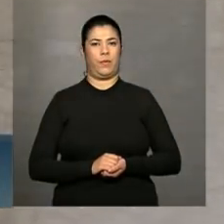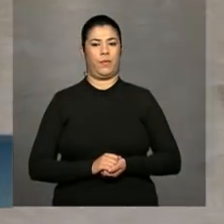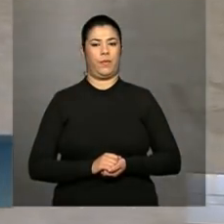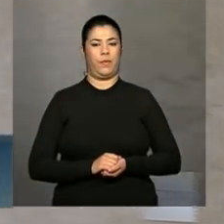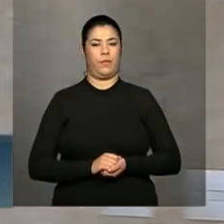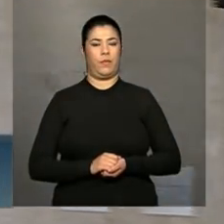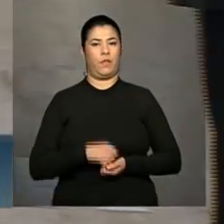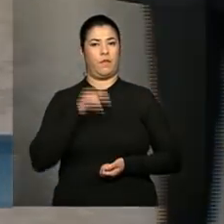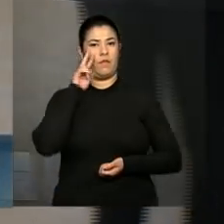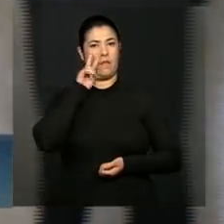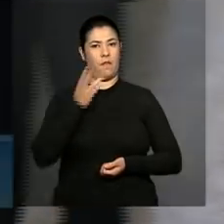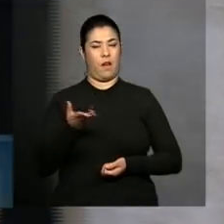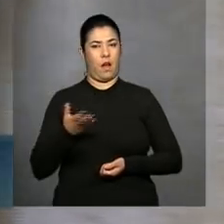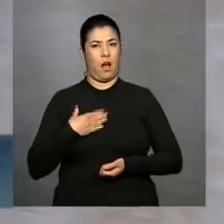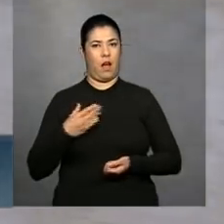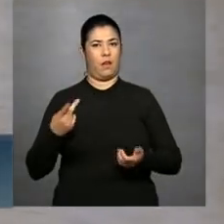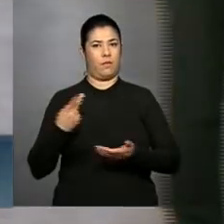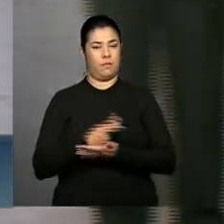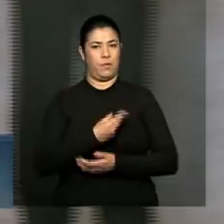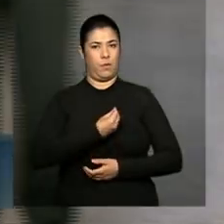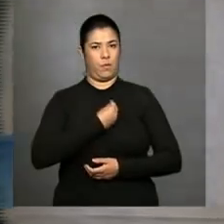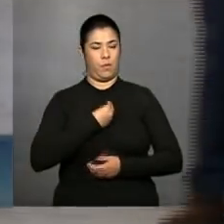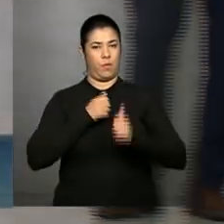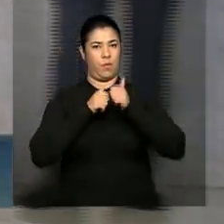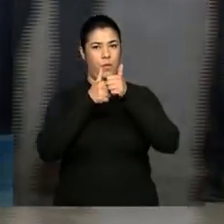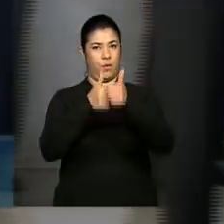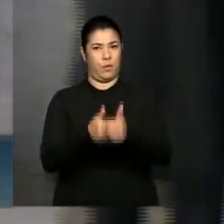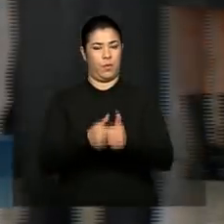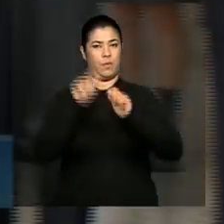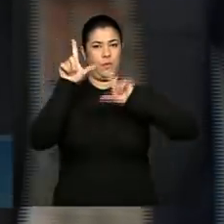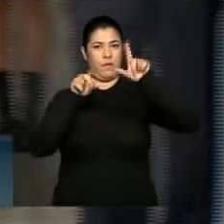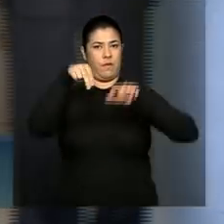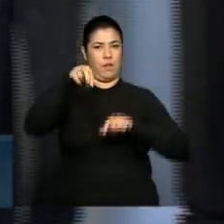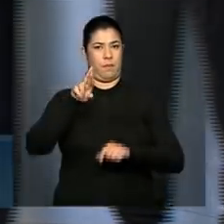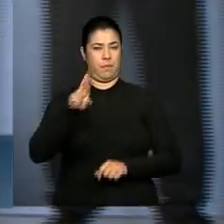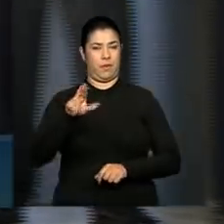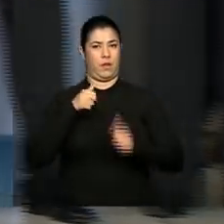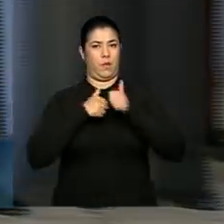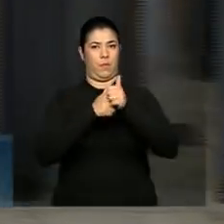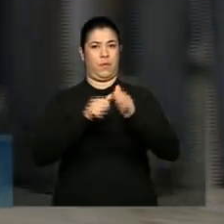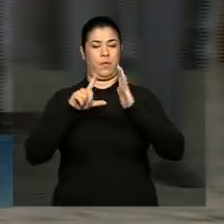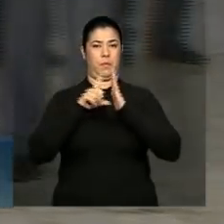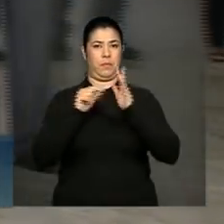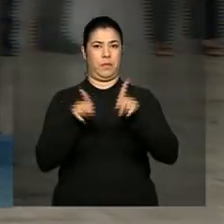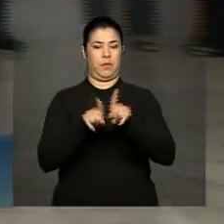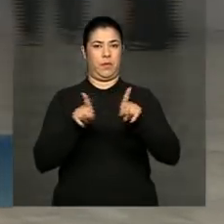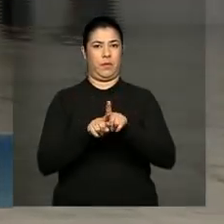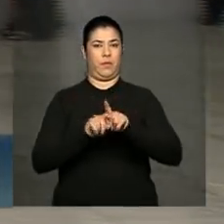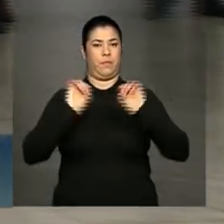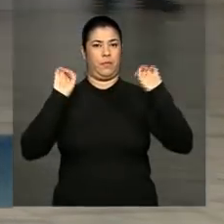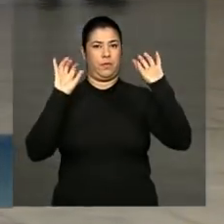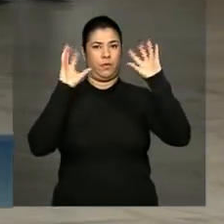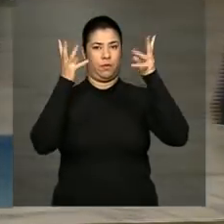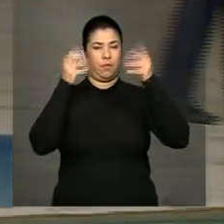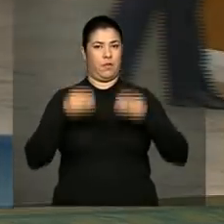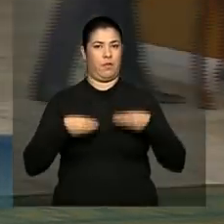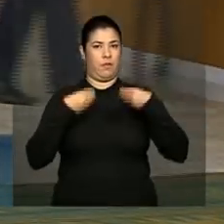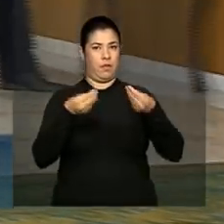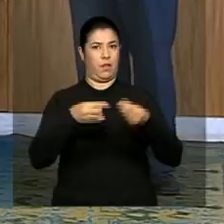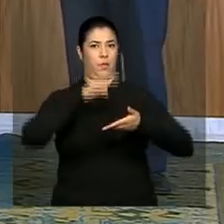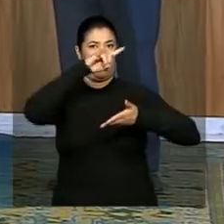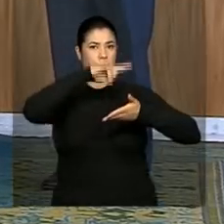Você está ao vivo na TV NBR, acompanhando do Palácio do Planalto, em Brasília, a cerimônia de entrega das credenciais